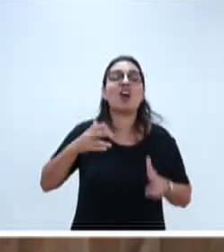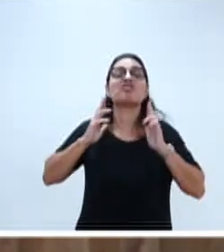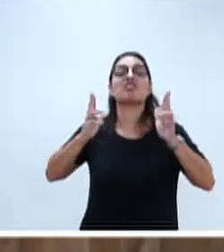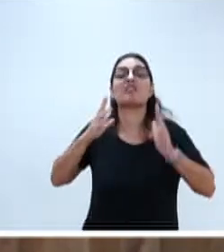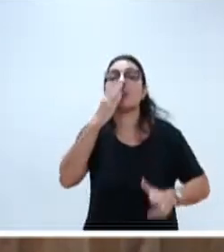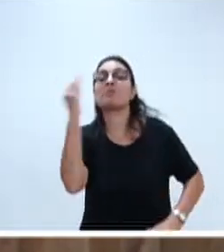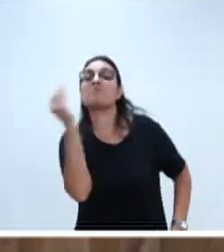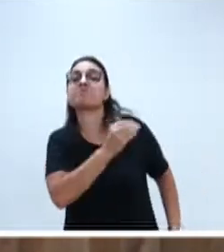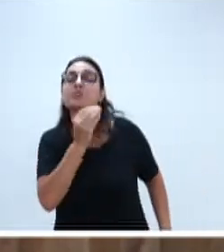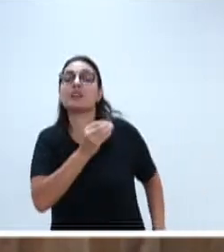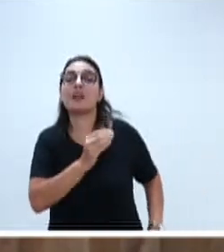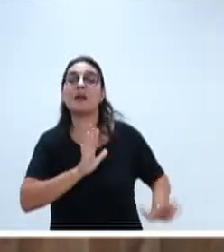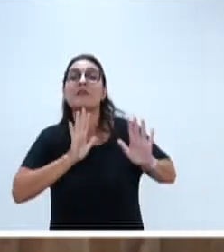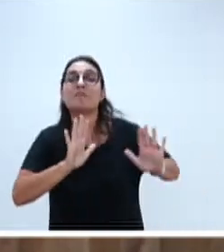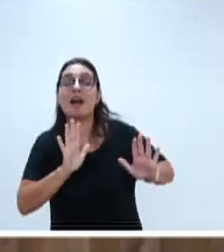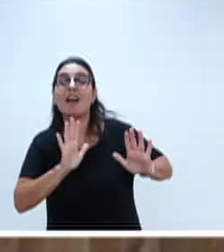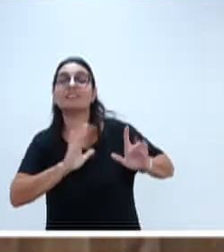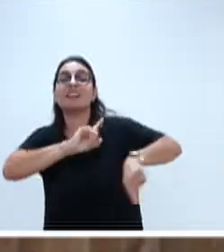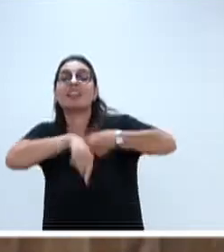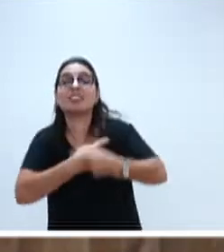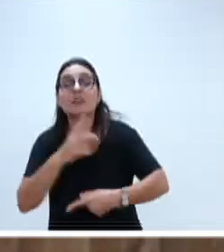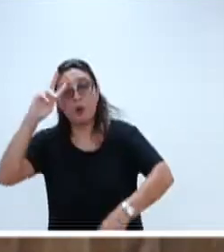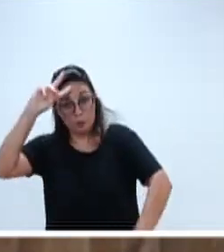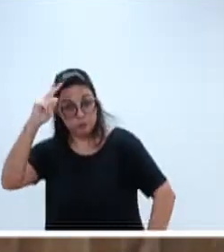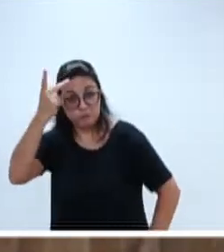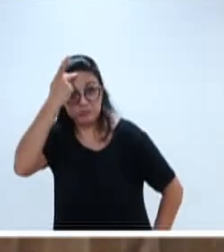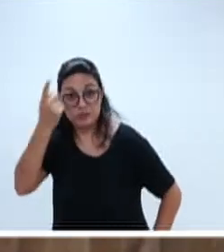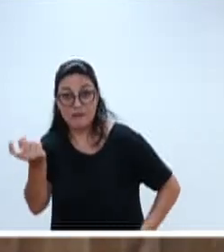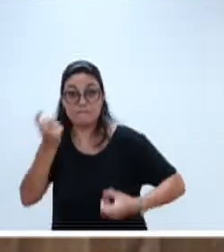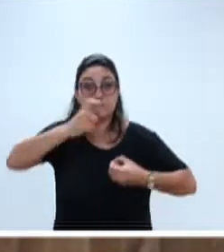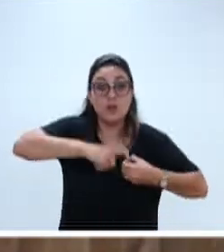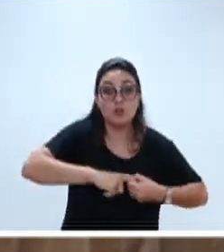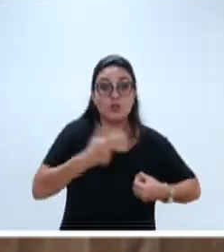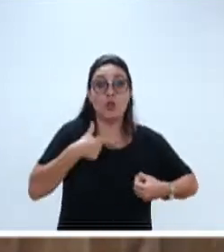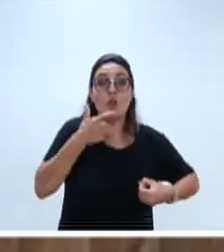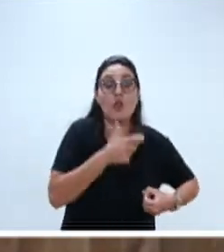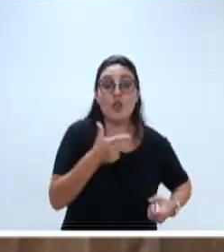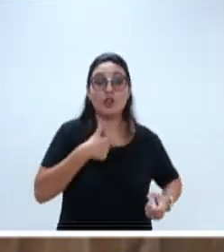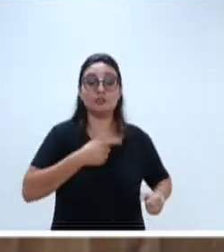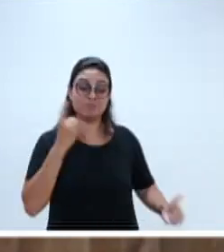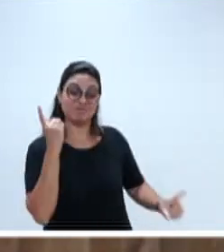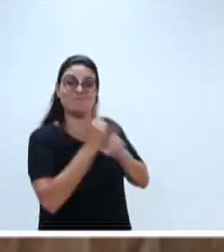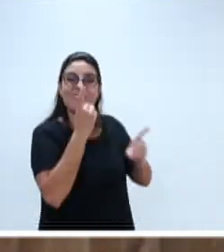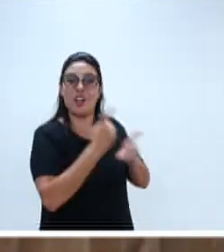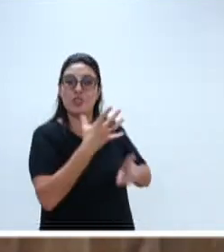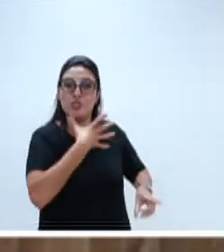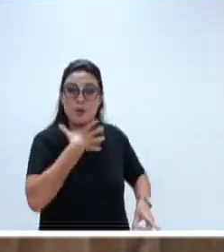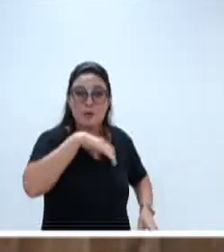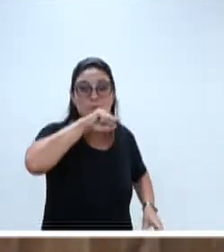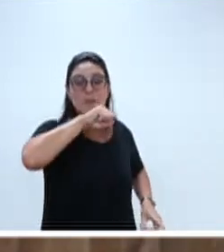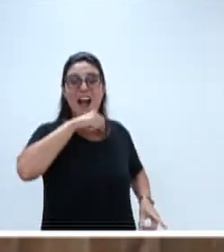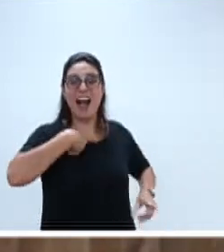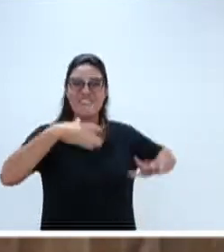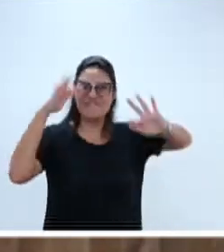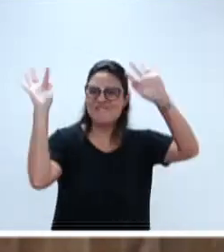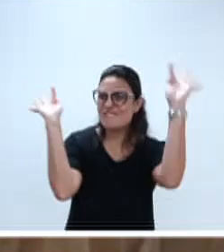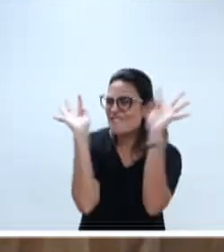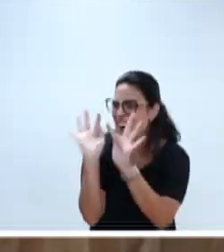arrebentado, mas encontrou um pai curado, um pai alegre. A alegria, meu irmão, o